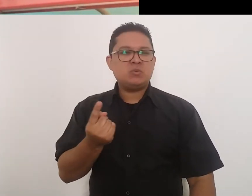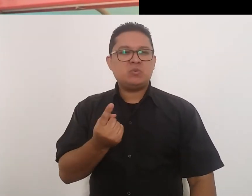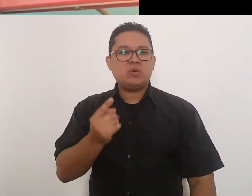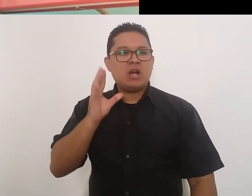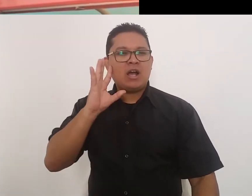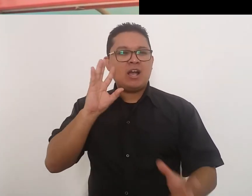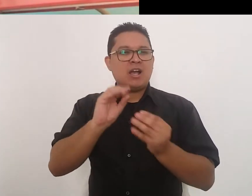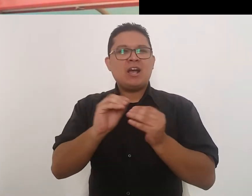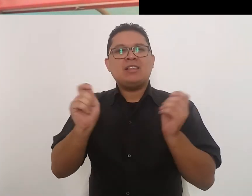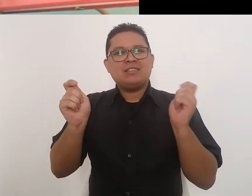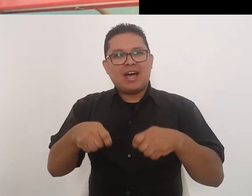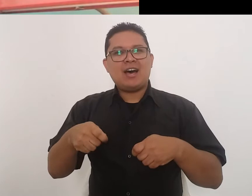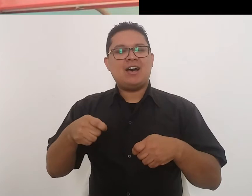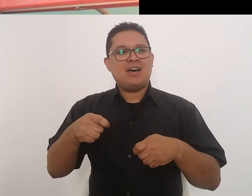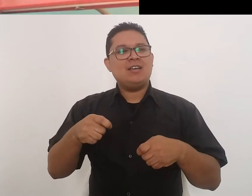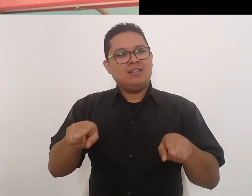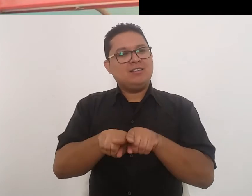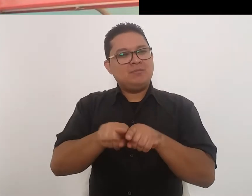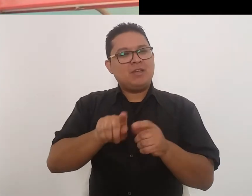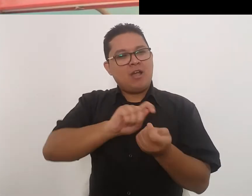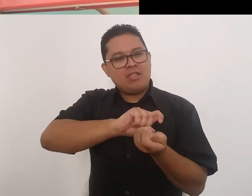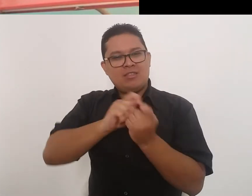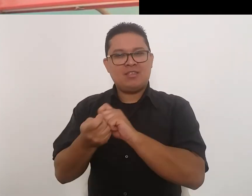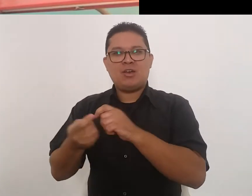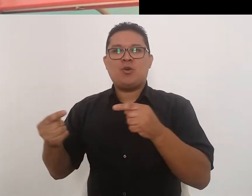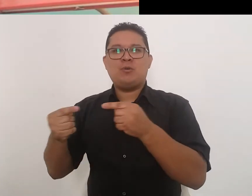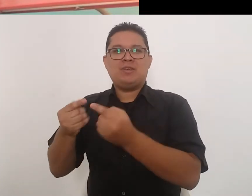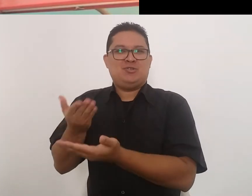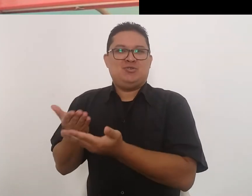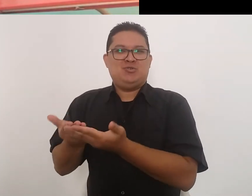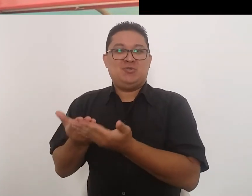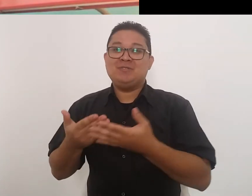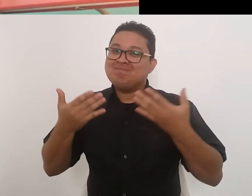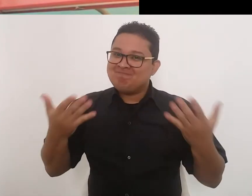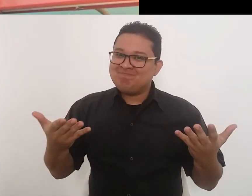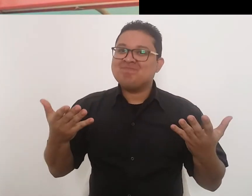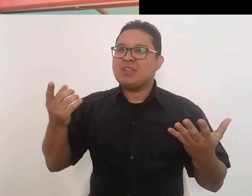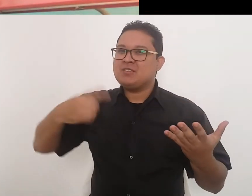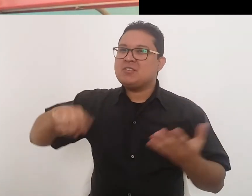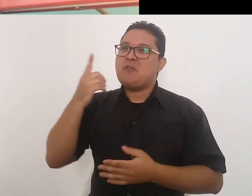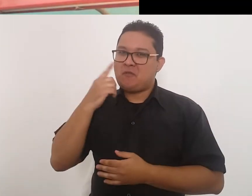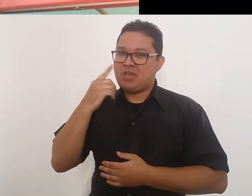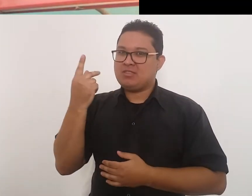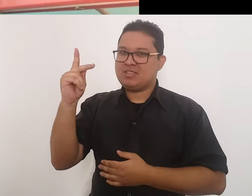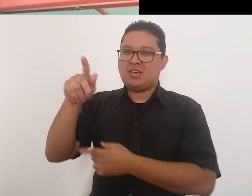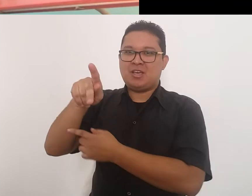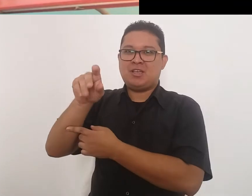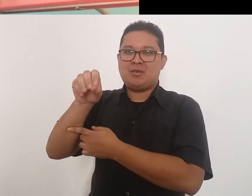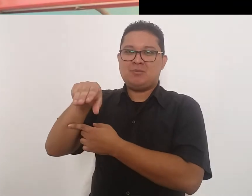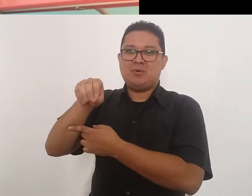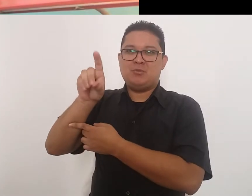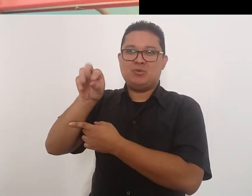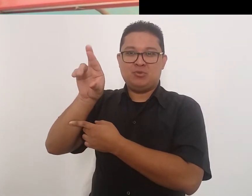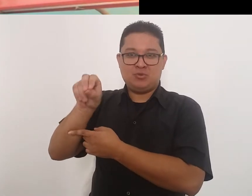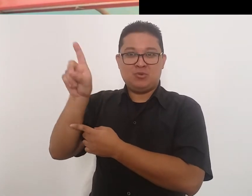se estruturar o tempo pessoal. A proposta dele, nós vamos fazer uma proposta alternativa, tá?